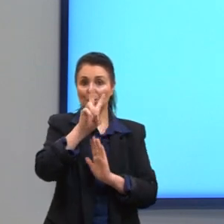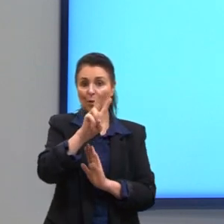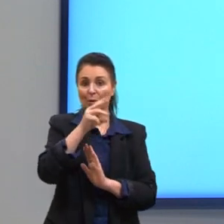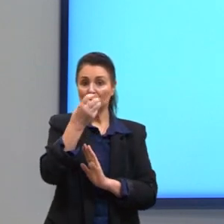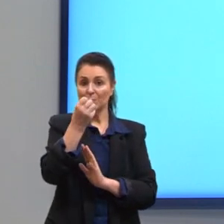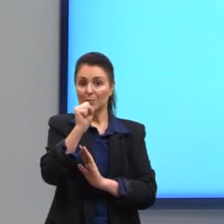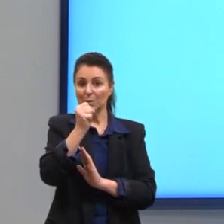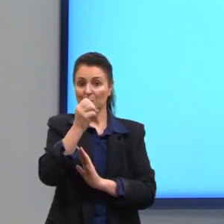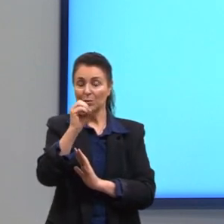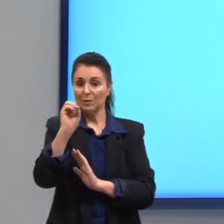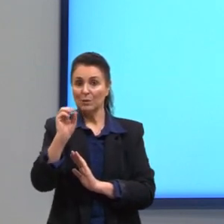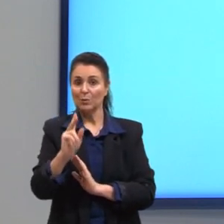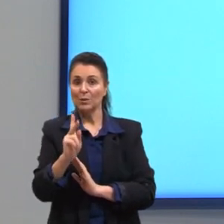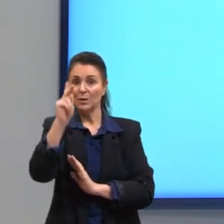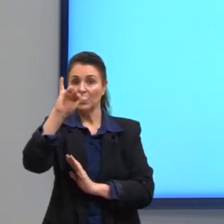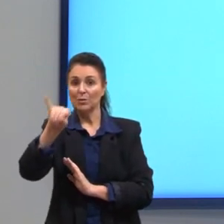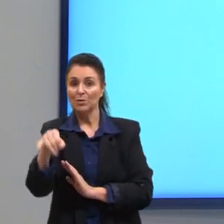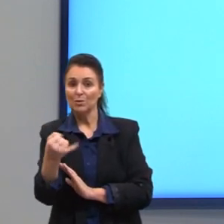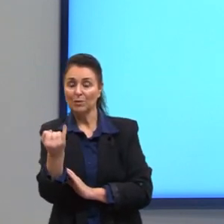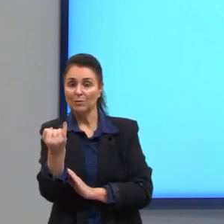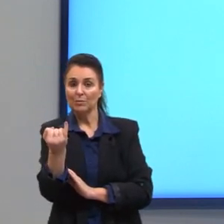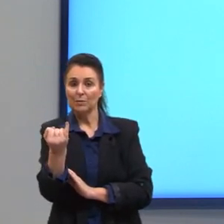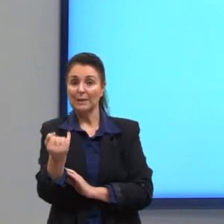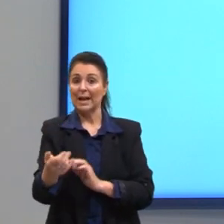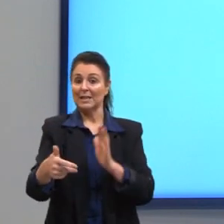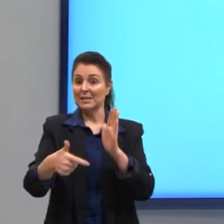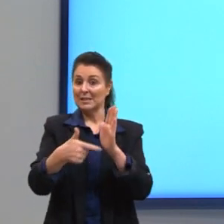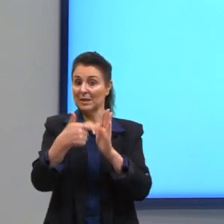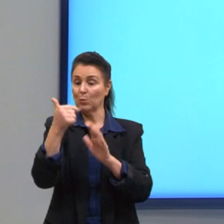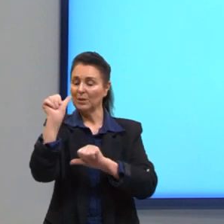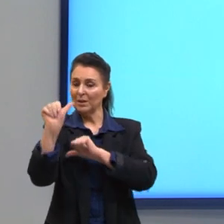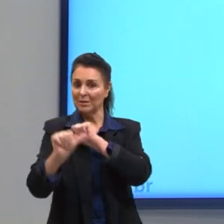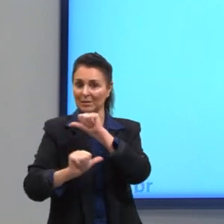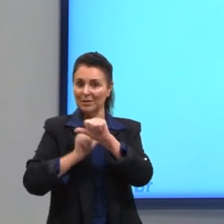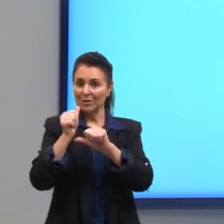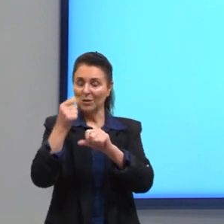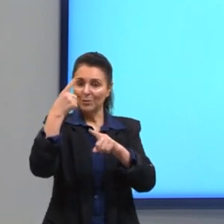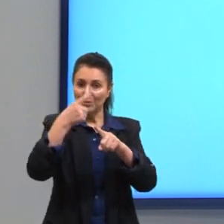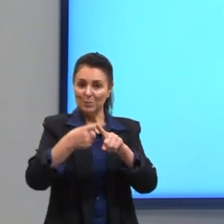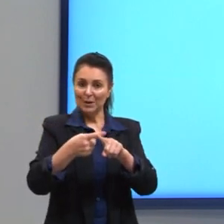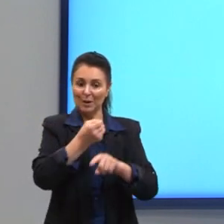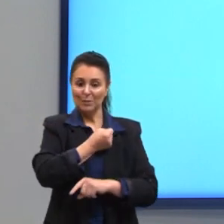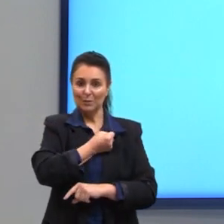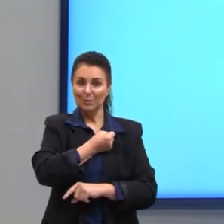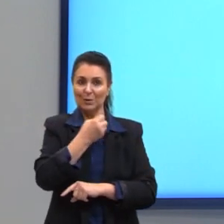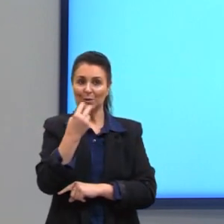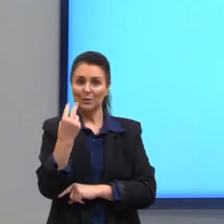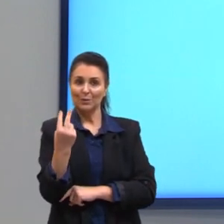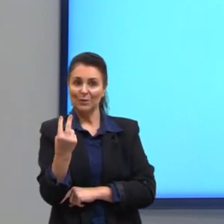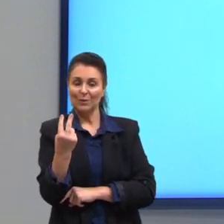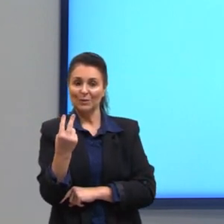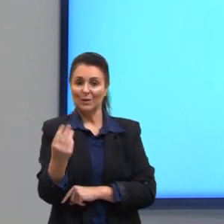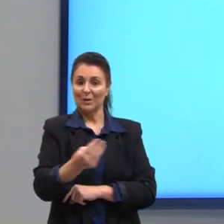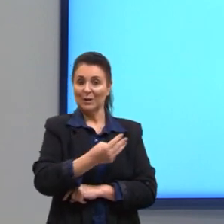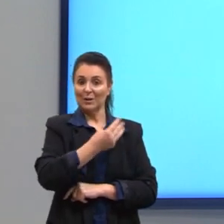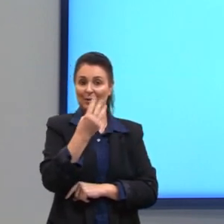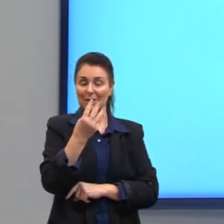já na segunda eu preciso inverter os termos e multiplicar por dois então ao invés de T3